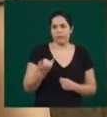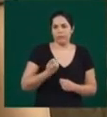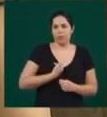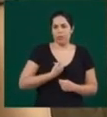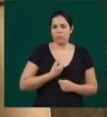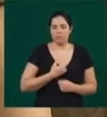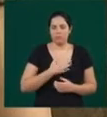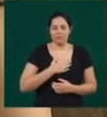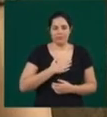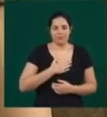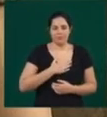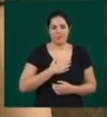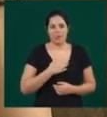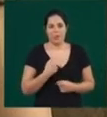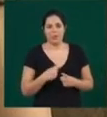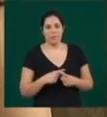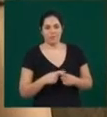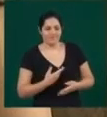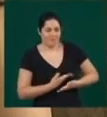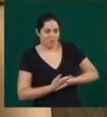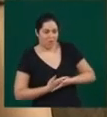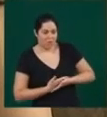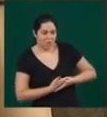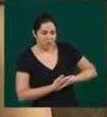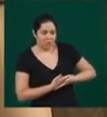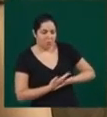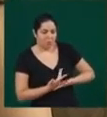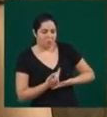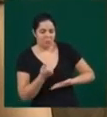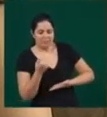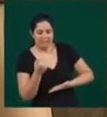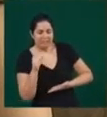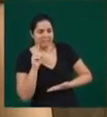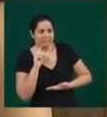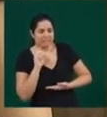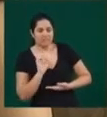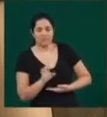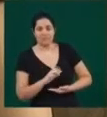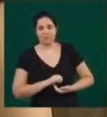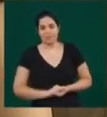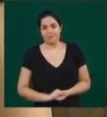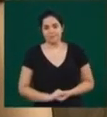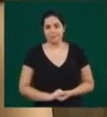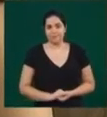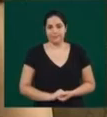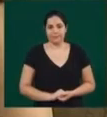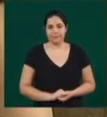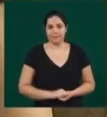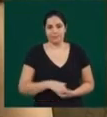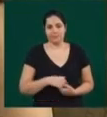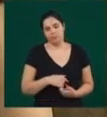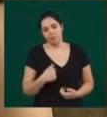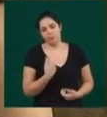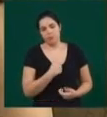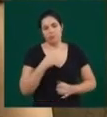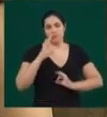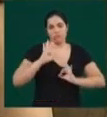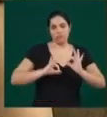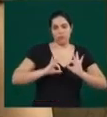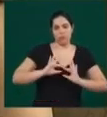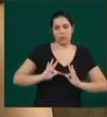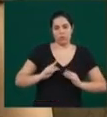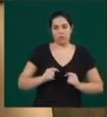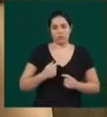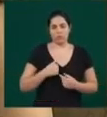um baque, por minha bebê tá muito pequena, apenas 7 dias, né? Mas a gente organizou tudo para mim